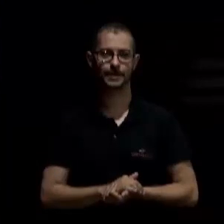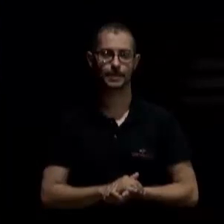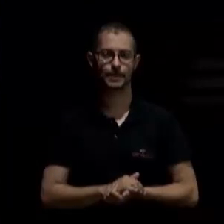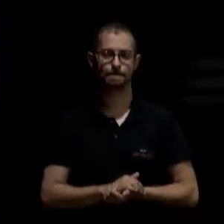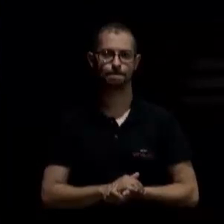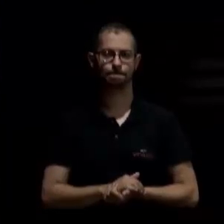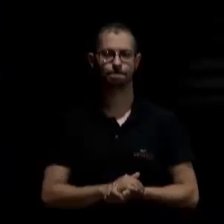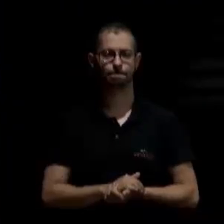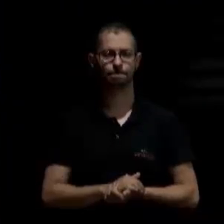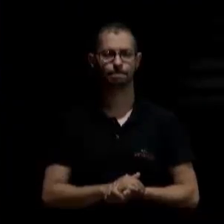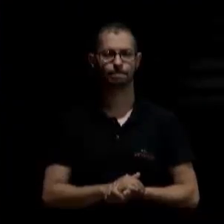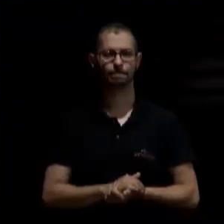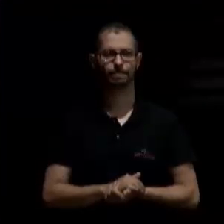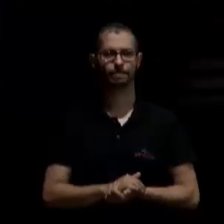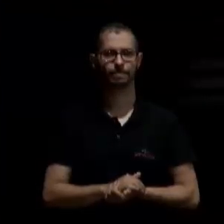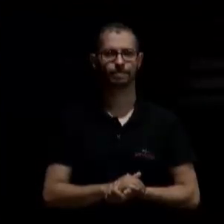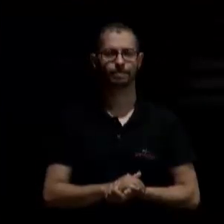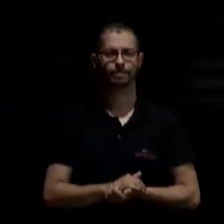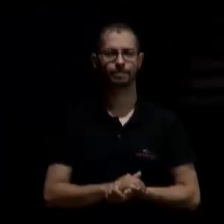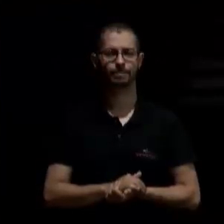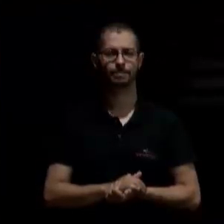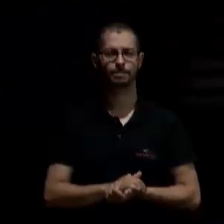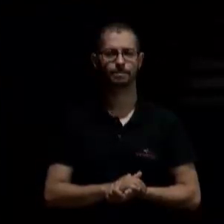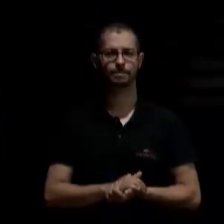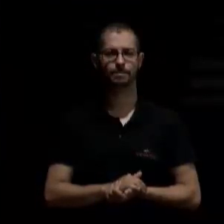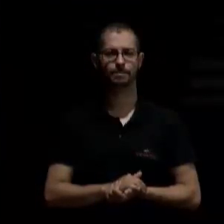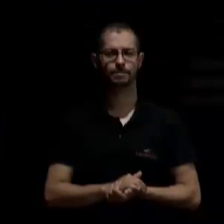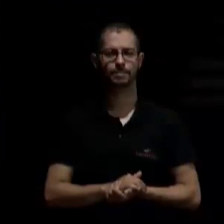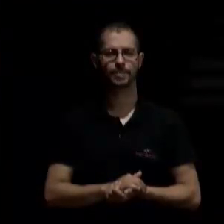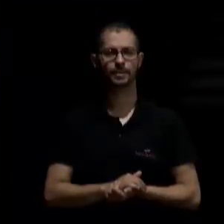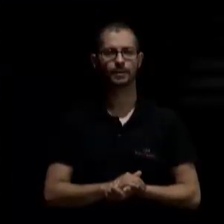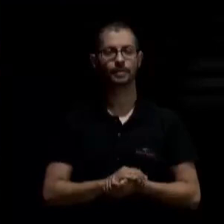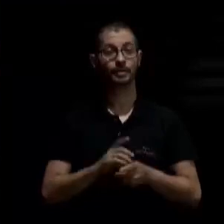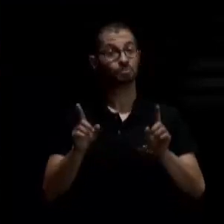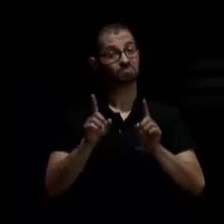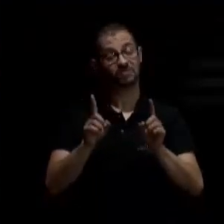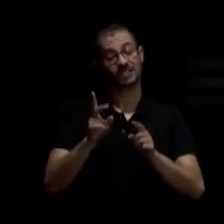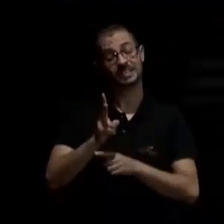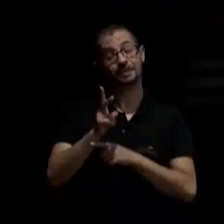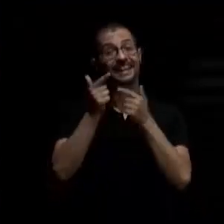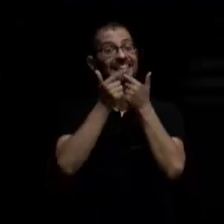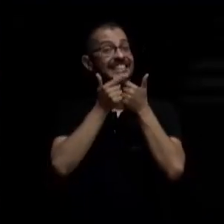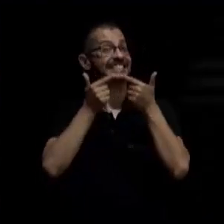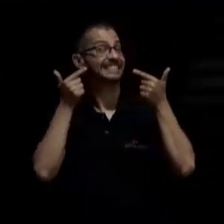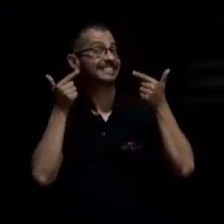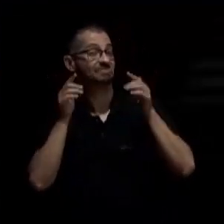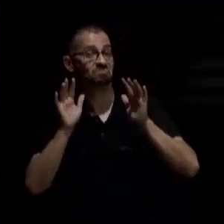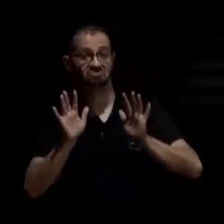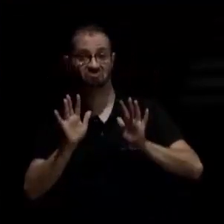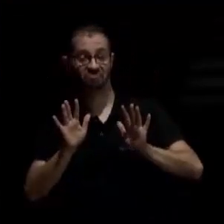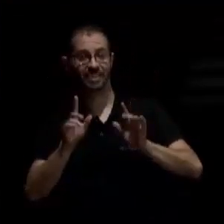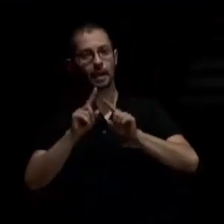Nem sempre risíveis, nem sempre com um sorriso na cara, mas com